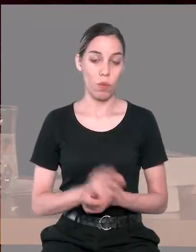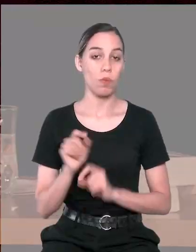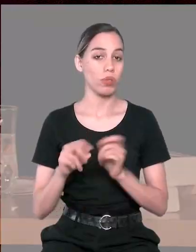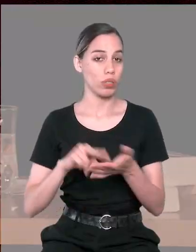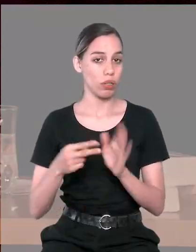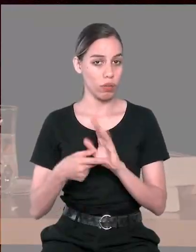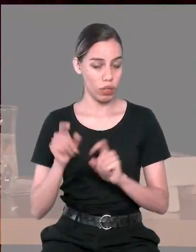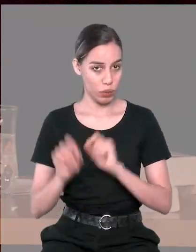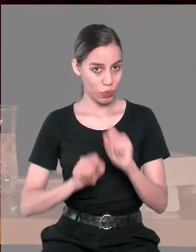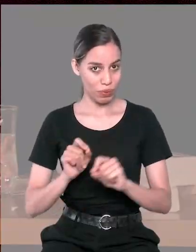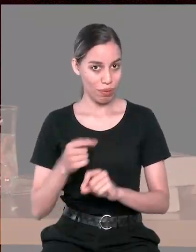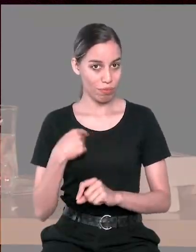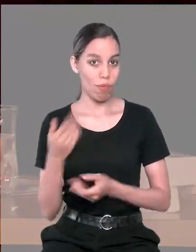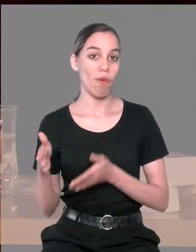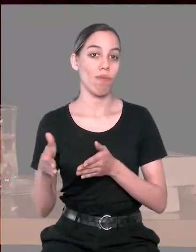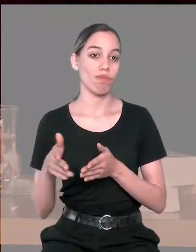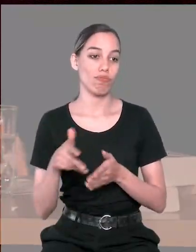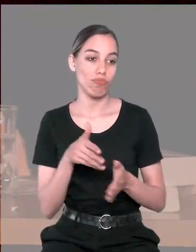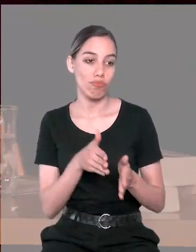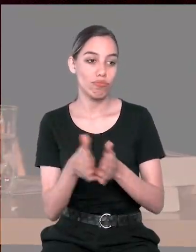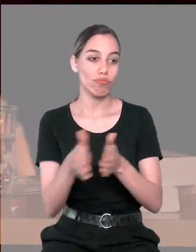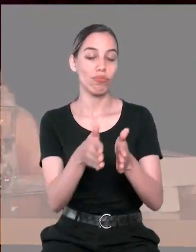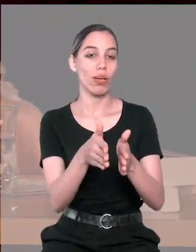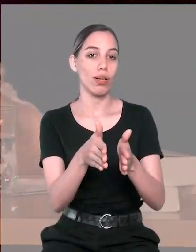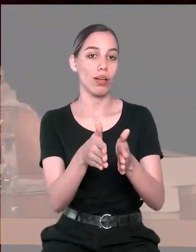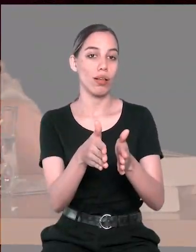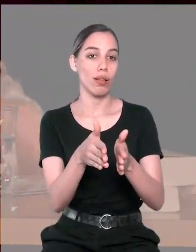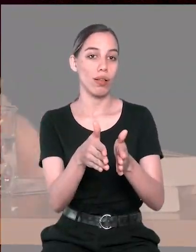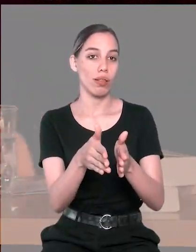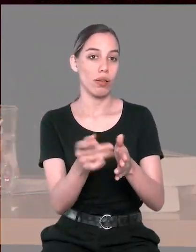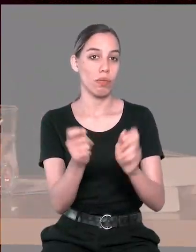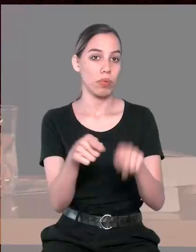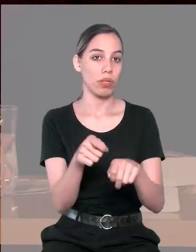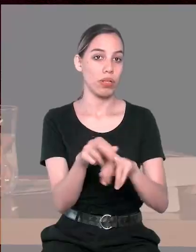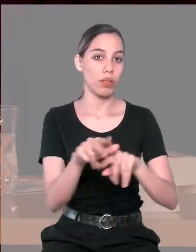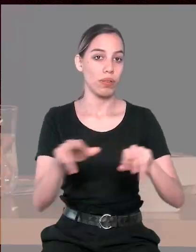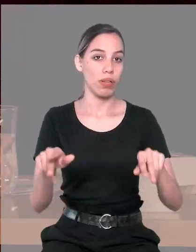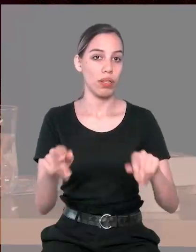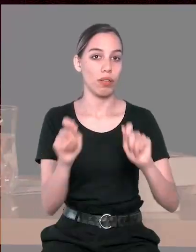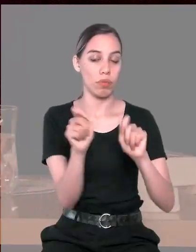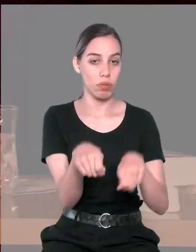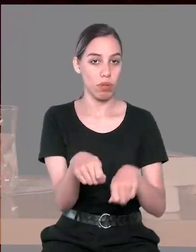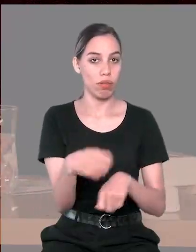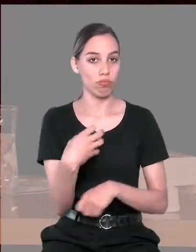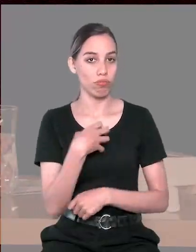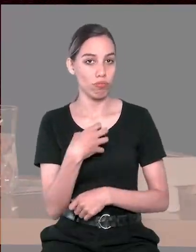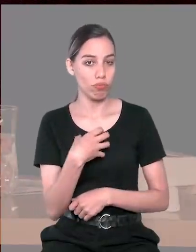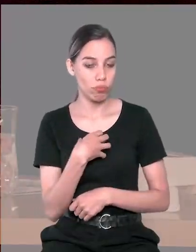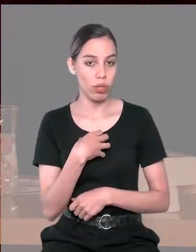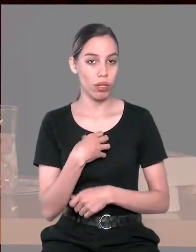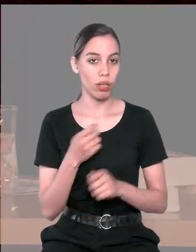que significa aqui que a gente está caminhando num espaço em que muitas possibilidades se dão. Possibilidades